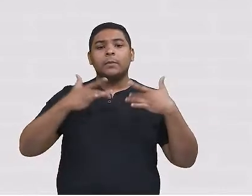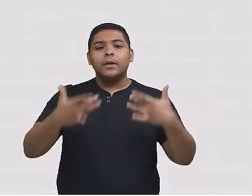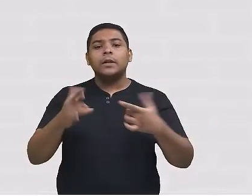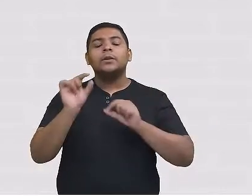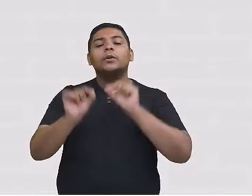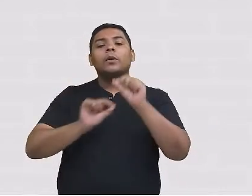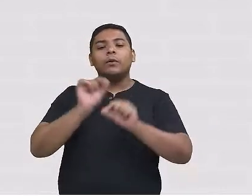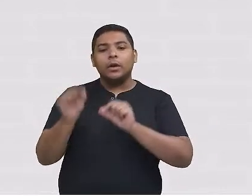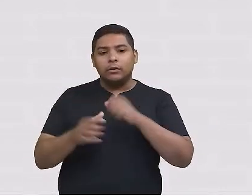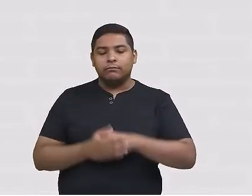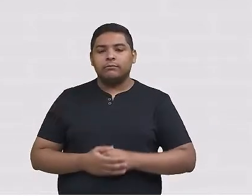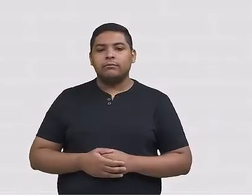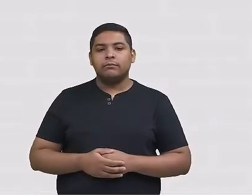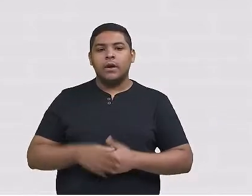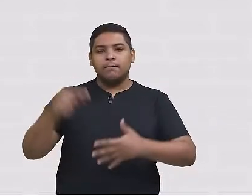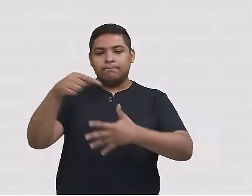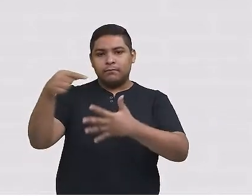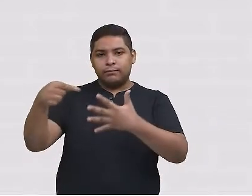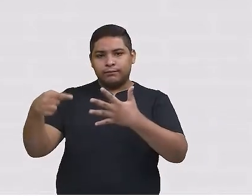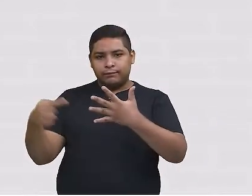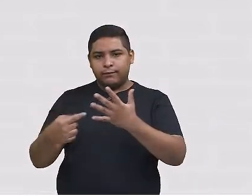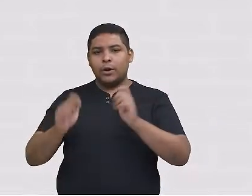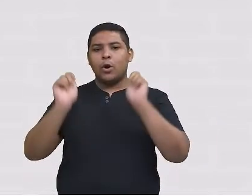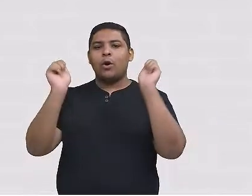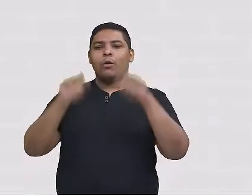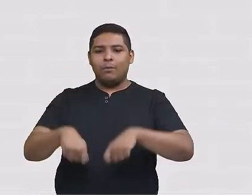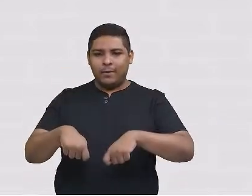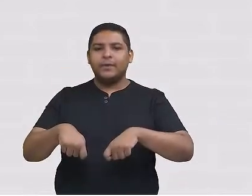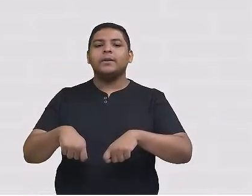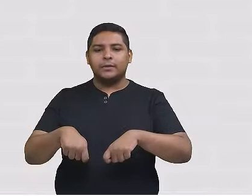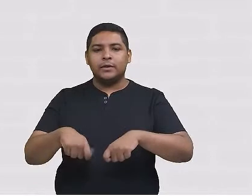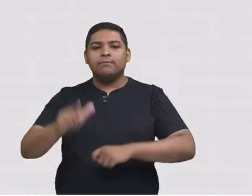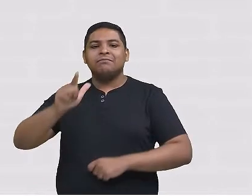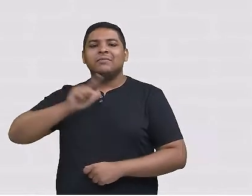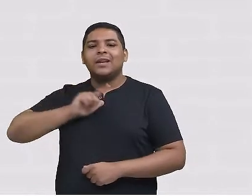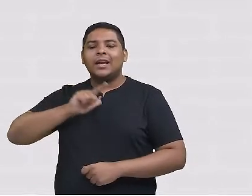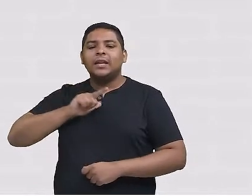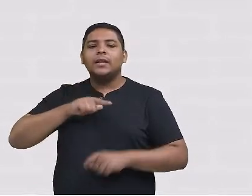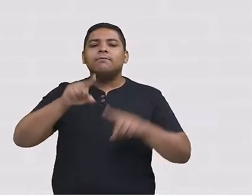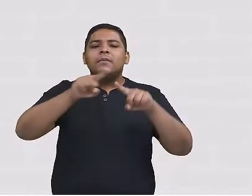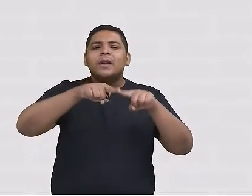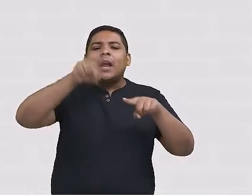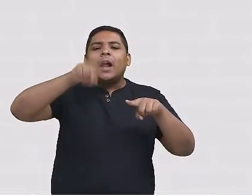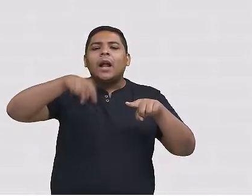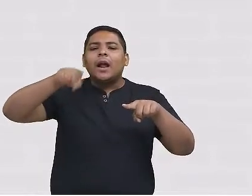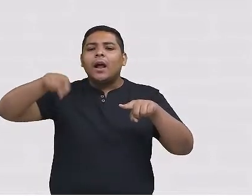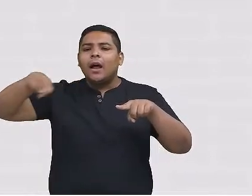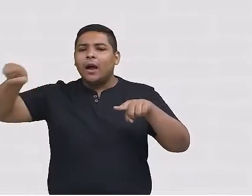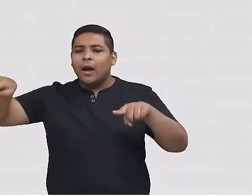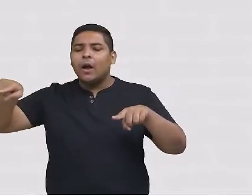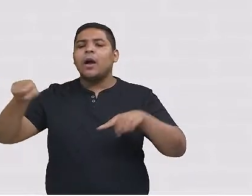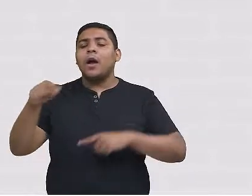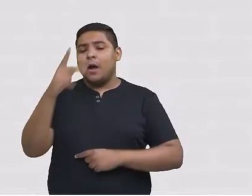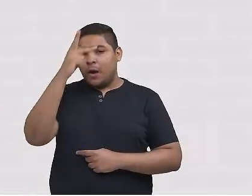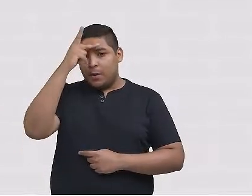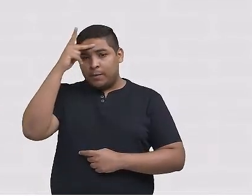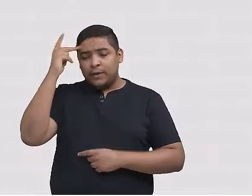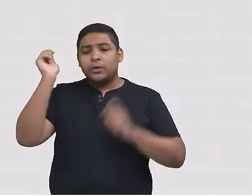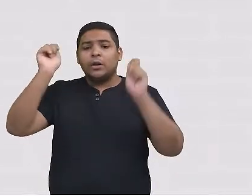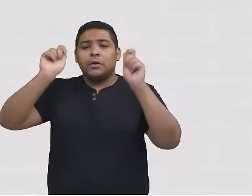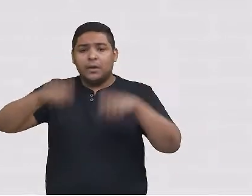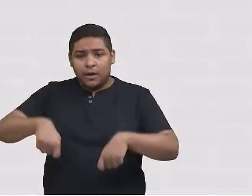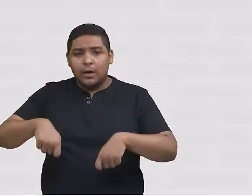Amabilidade é uma macrocompetência que indica o grau com que uma pessoa é capaz